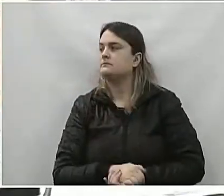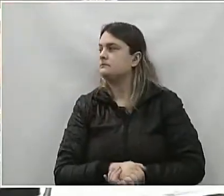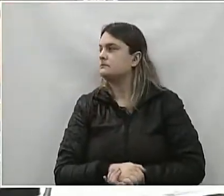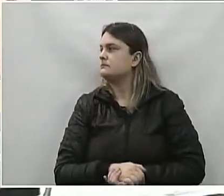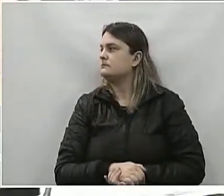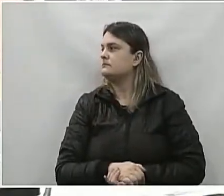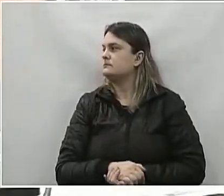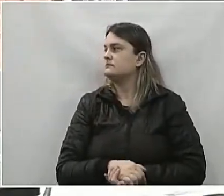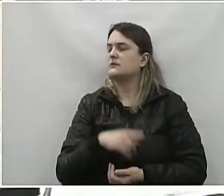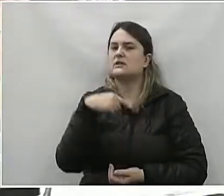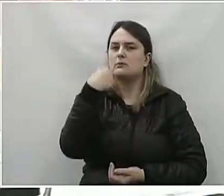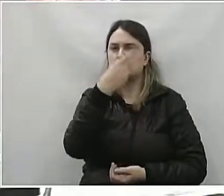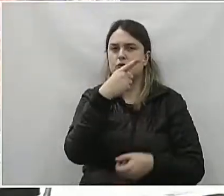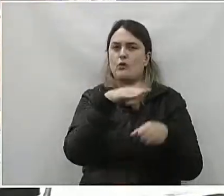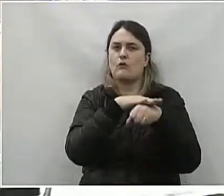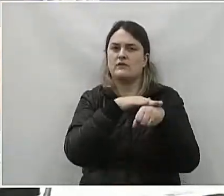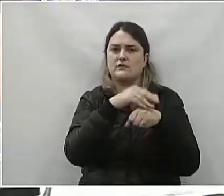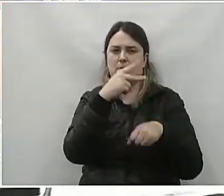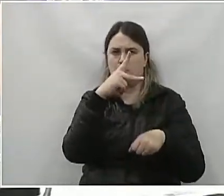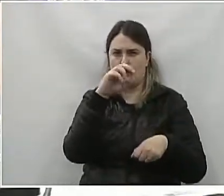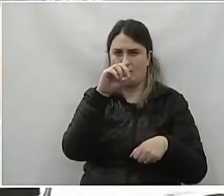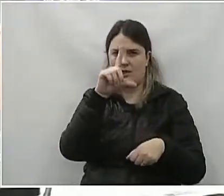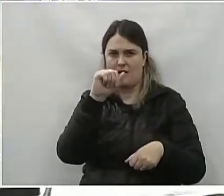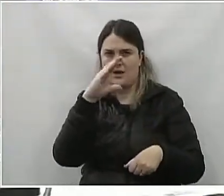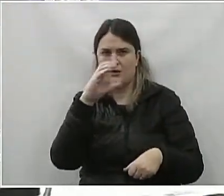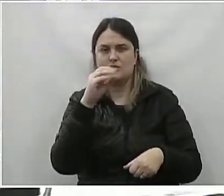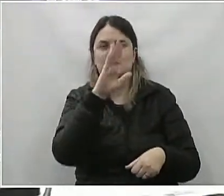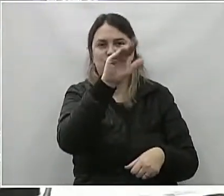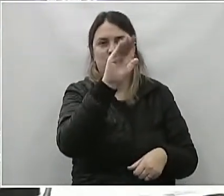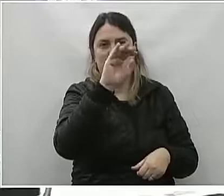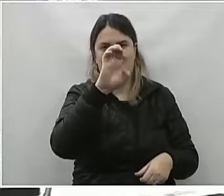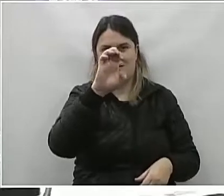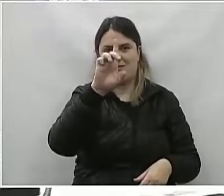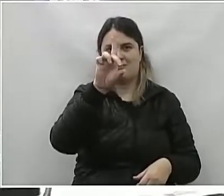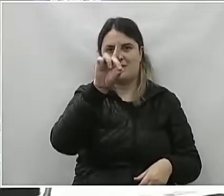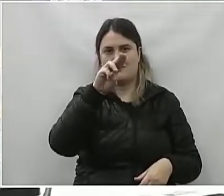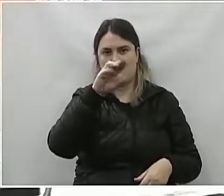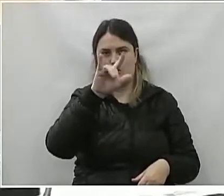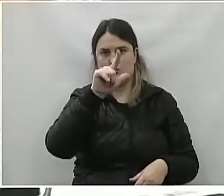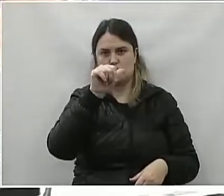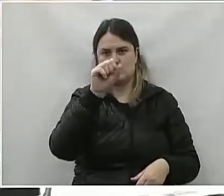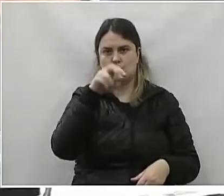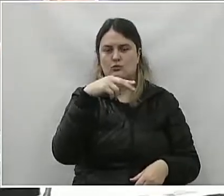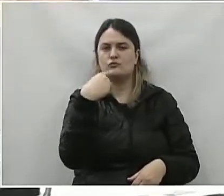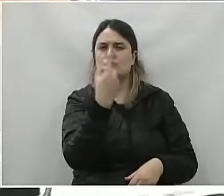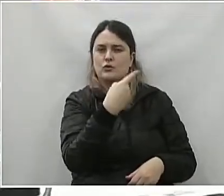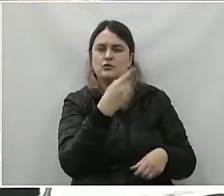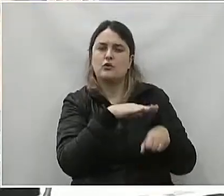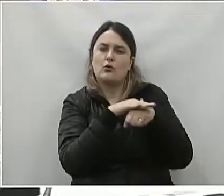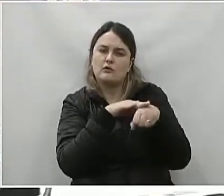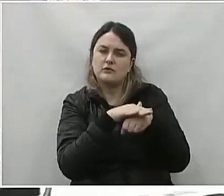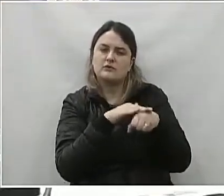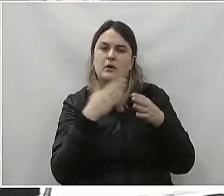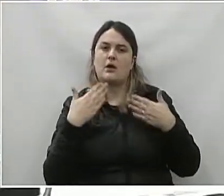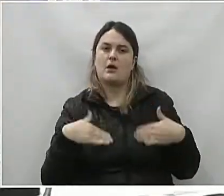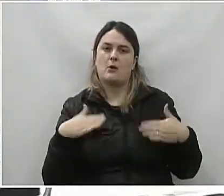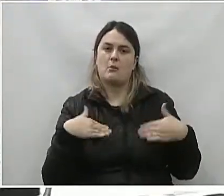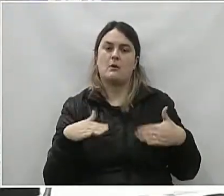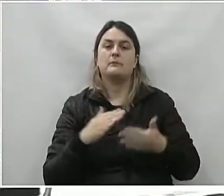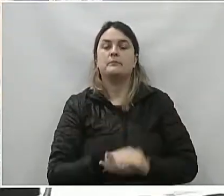eu pude conversar com o Polaco uma vez, com o Edmilson, desculpa, né, quando a gente pôde conversar com um pouco mais de